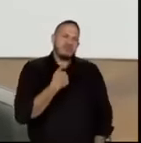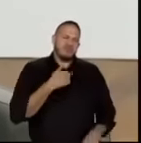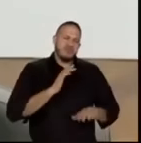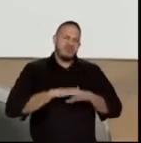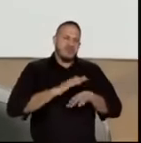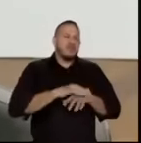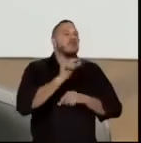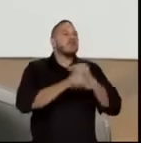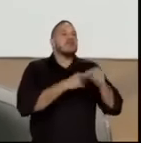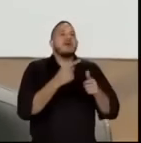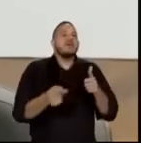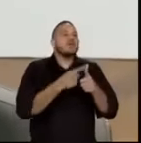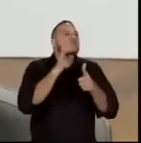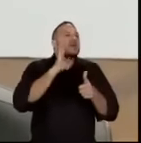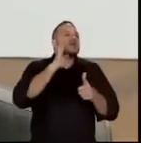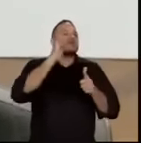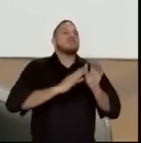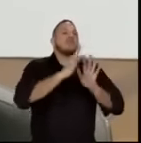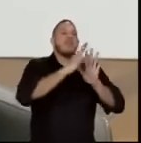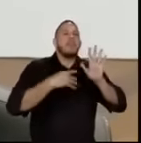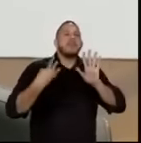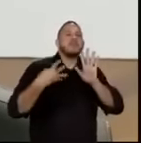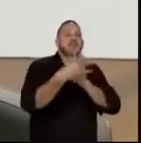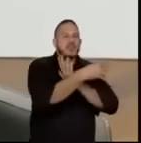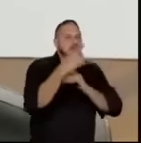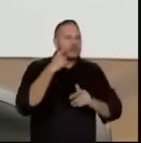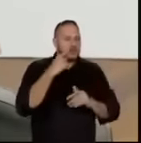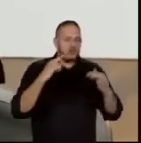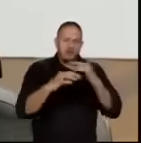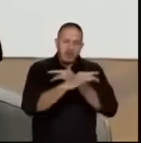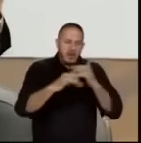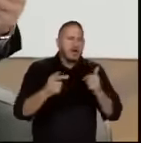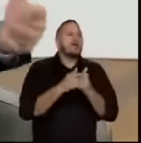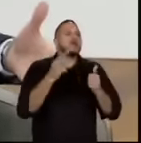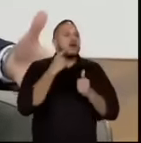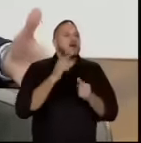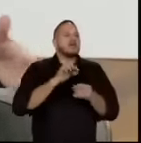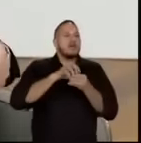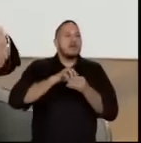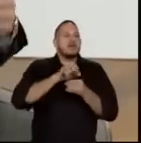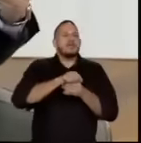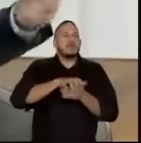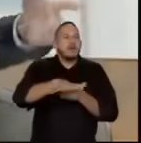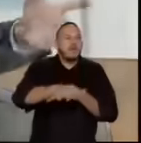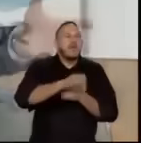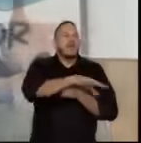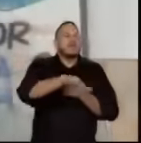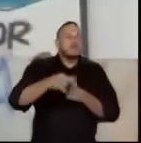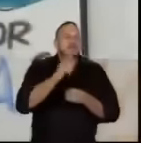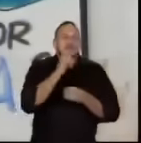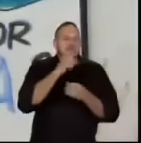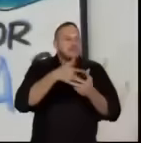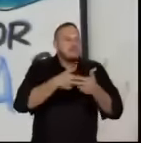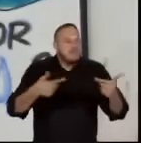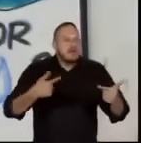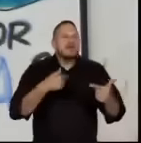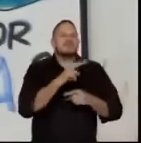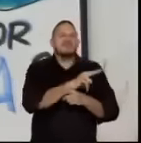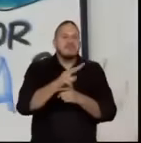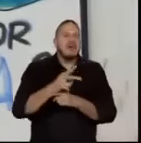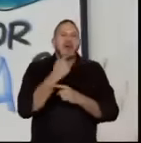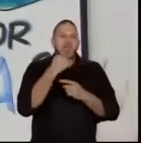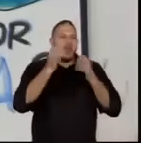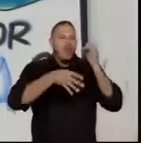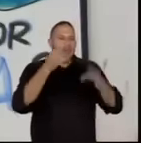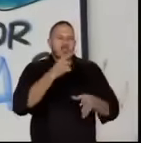da prioridade da agenda ambiental urbana, saneamento, lixo, qualidade do ar, combate ao lixo no mar, enfim. É uma